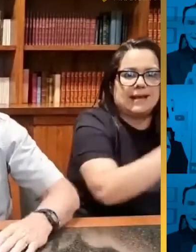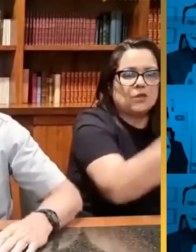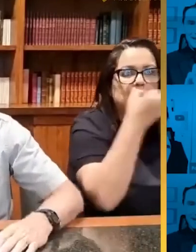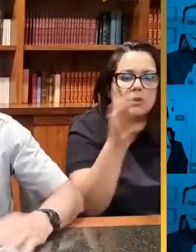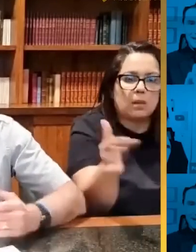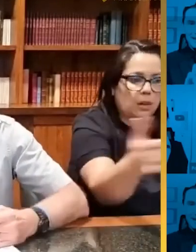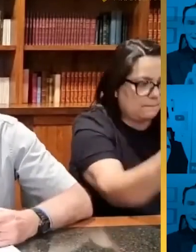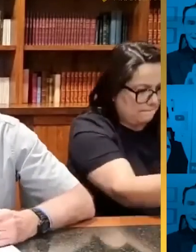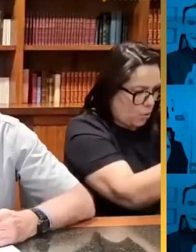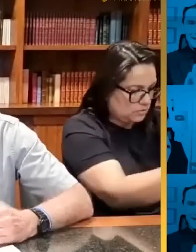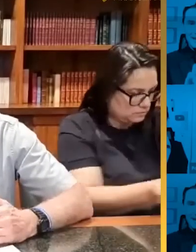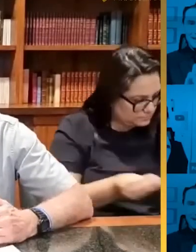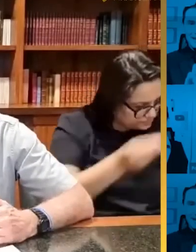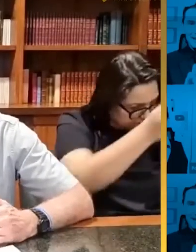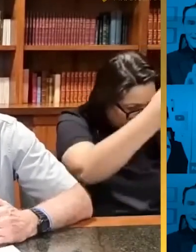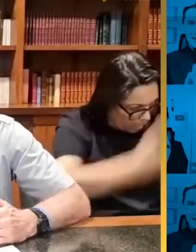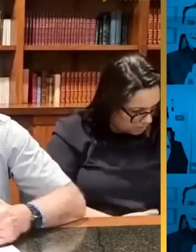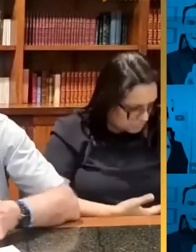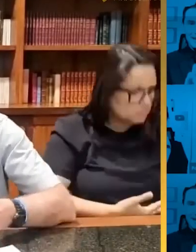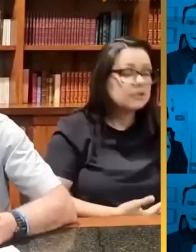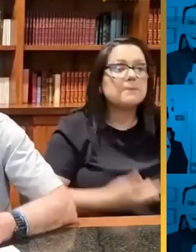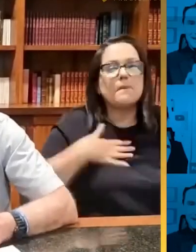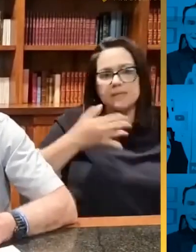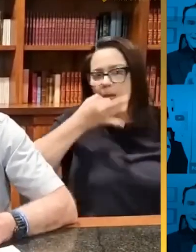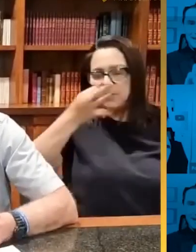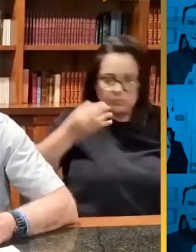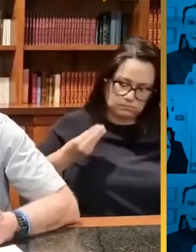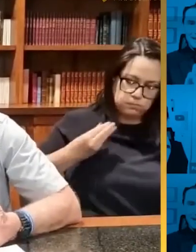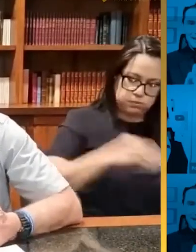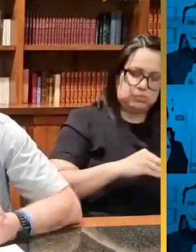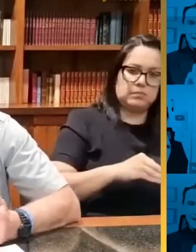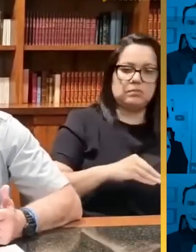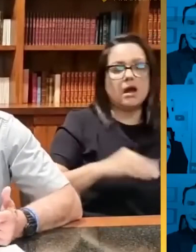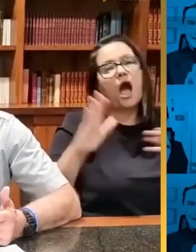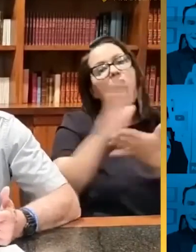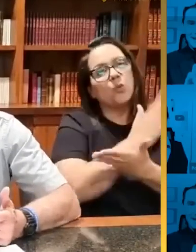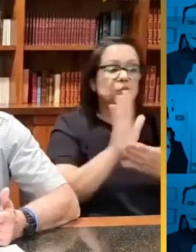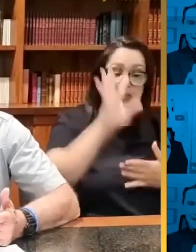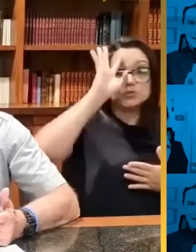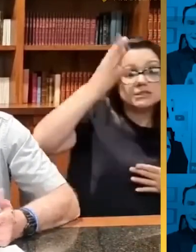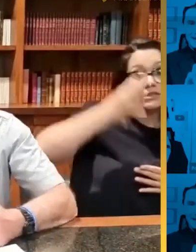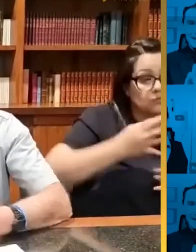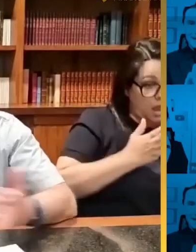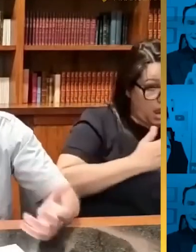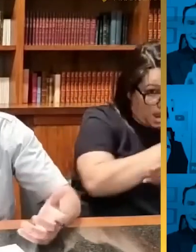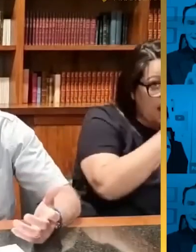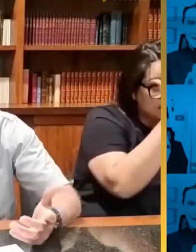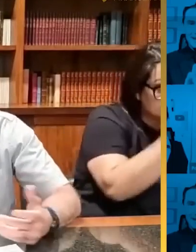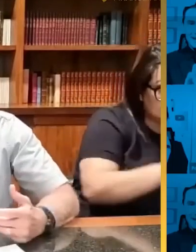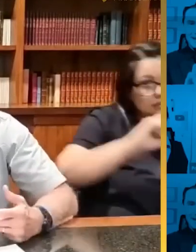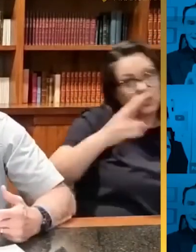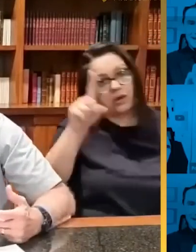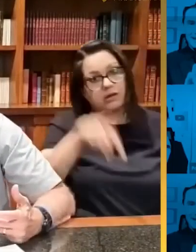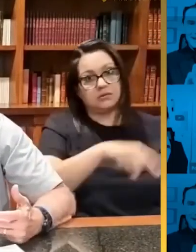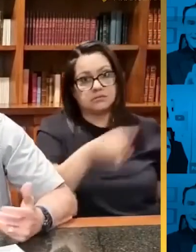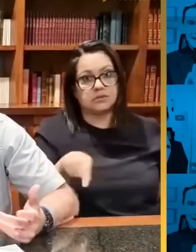vem a palavra final minha. Em alguns casos, eu tenho que vetar ou sancionar. Eu não tenho essa liberdade,